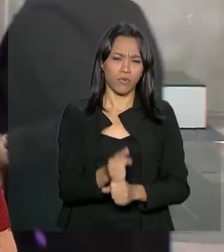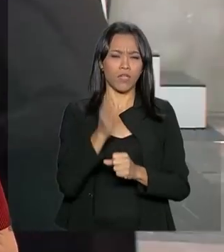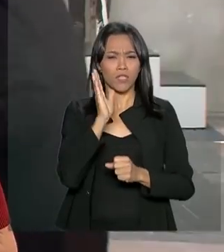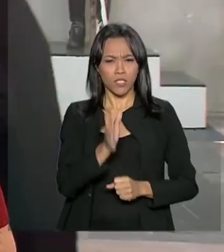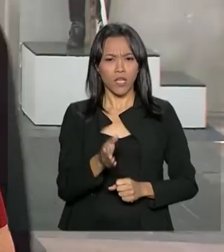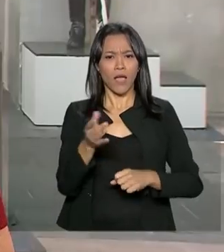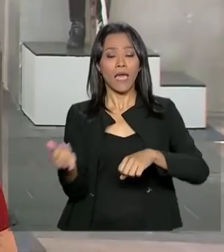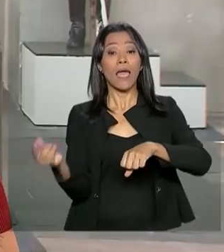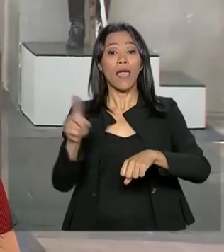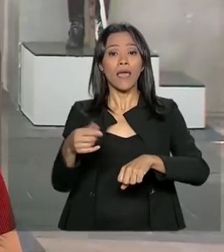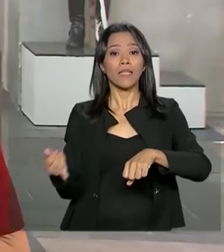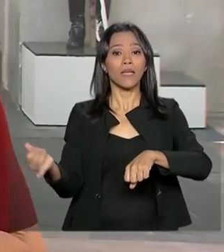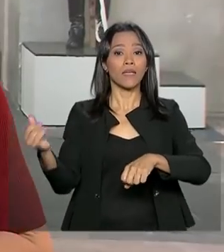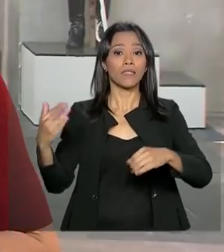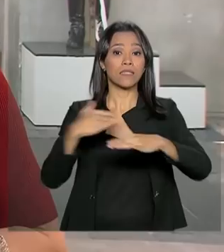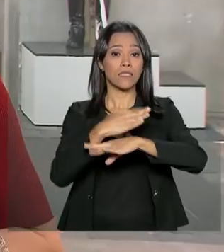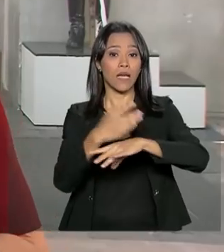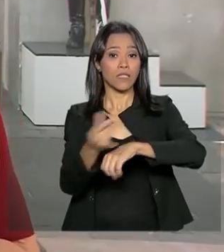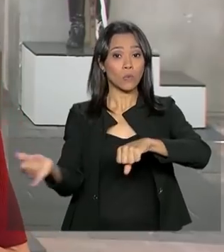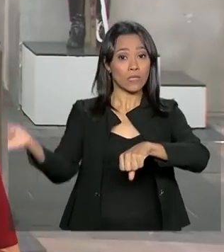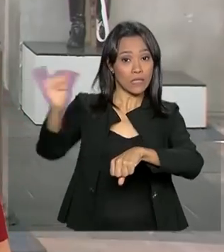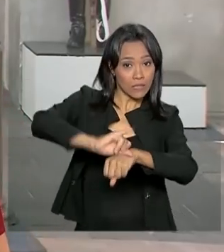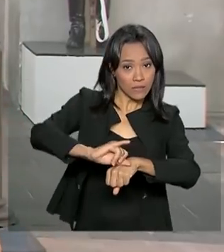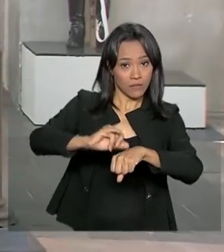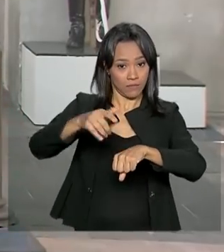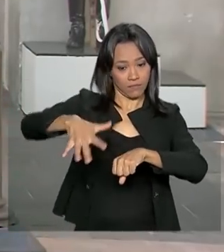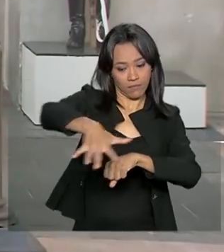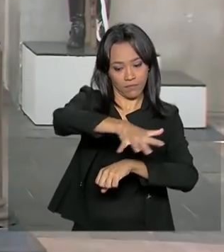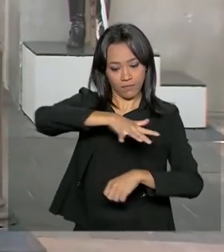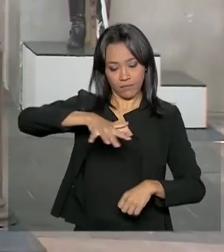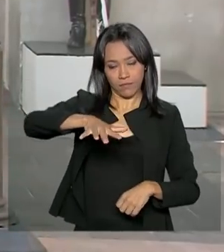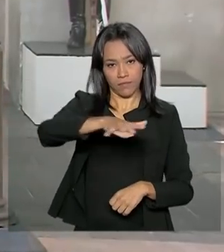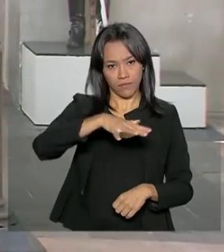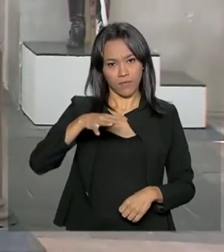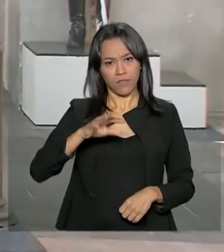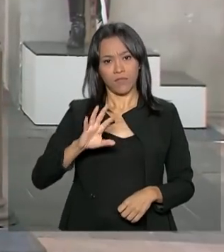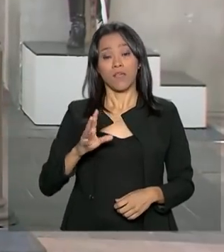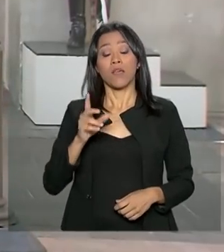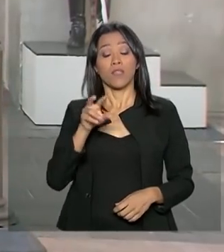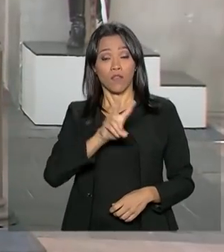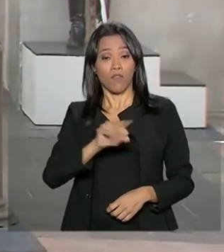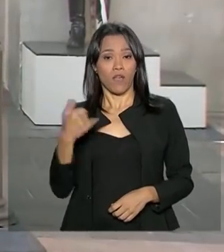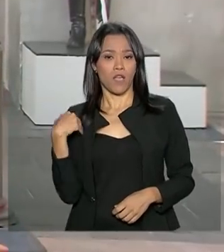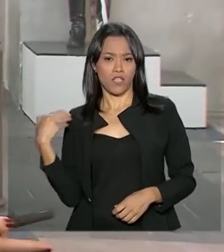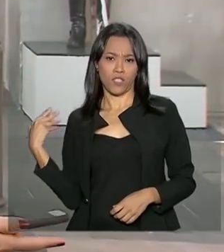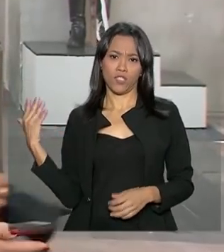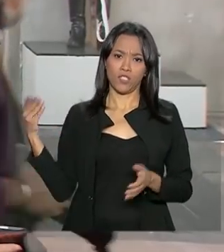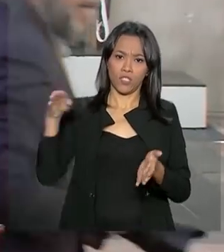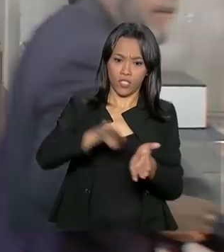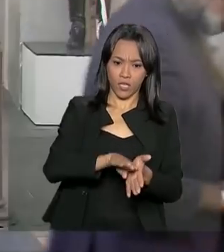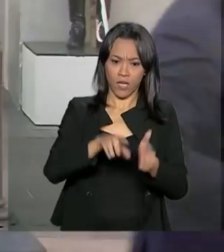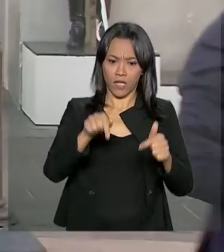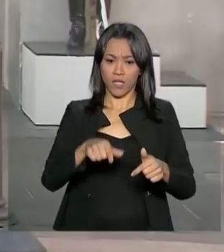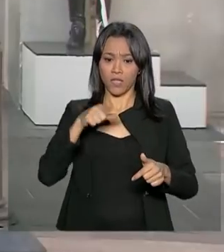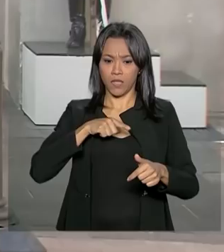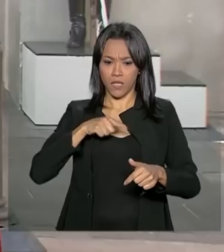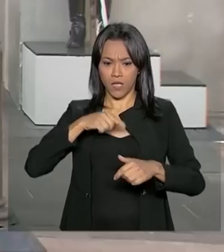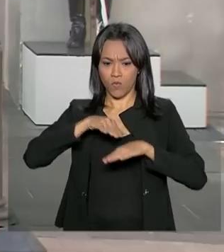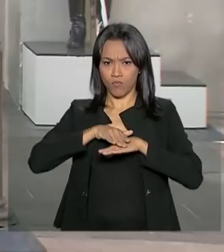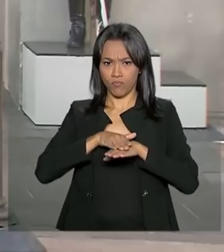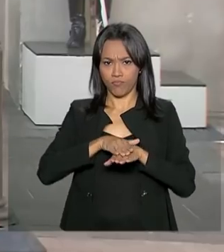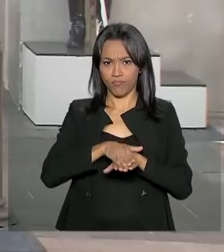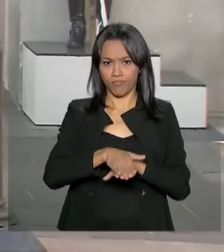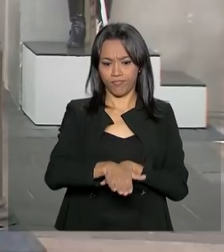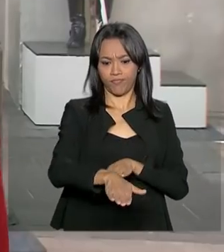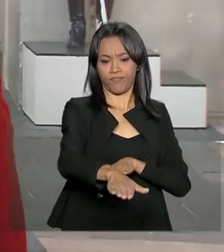aqui no centro de Santiago, o prédio já foi bombardeado, reconstruído. Então os presidentes, eles vão chegar por aqui, tem um tapete aqui por onde eles vão passar